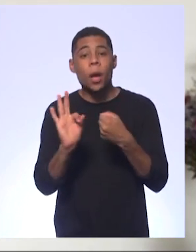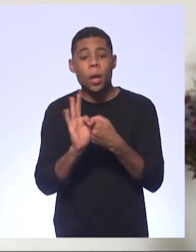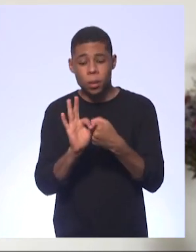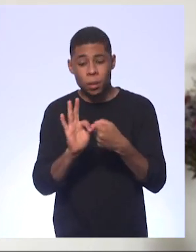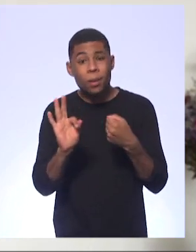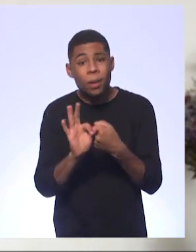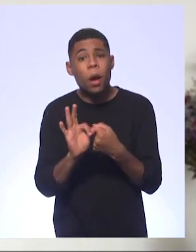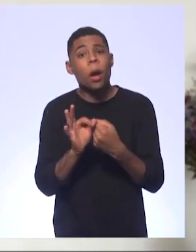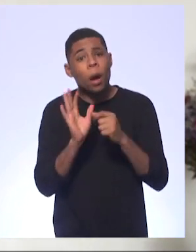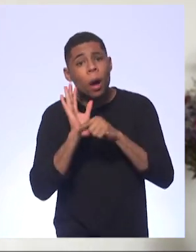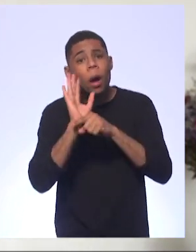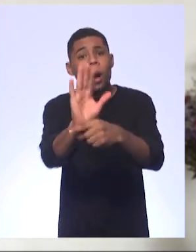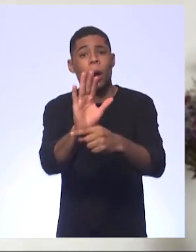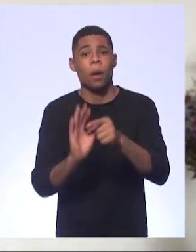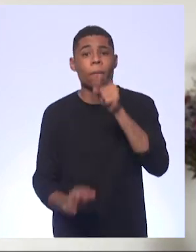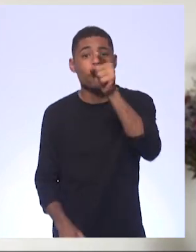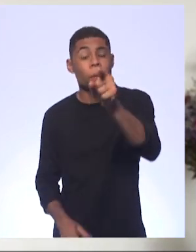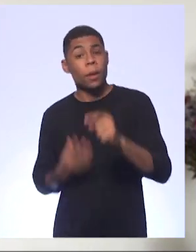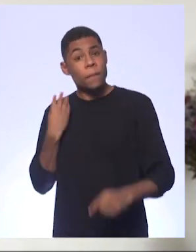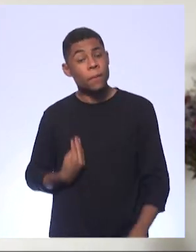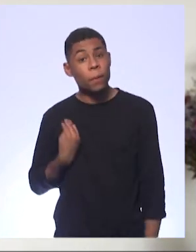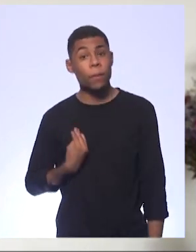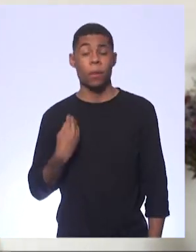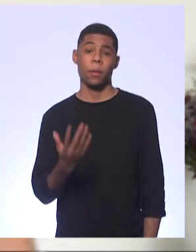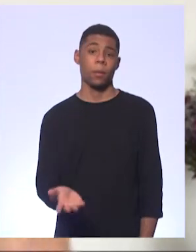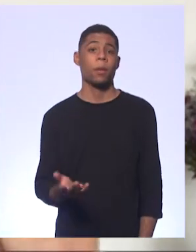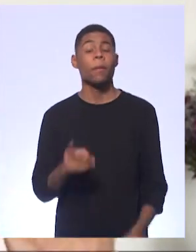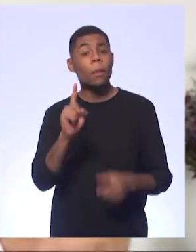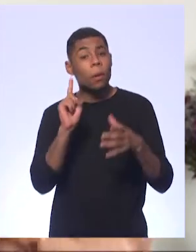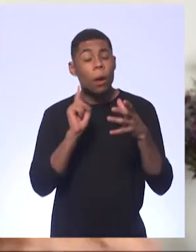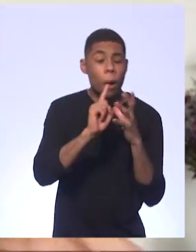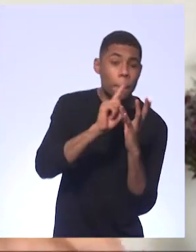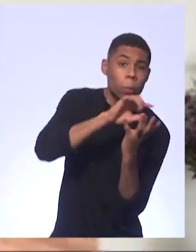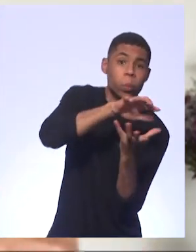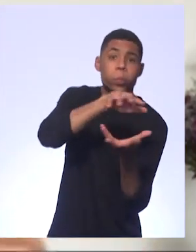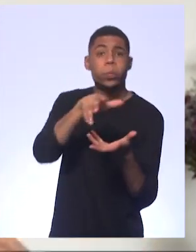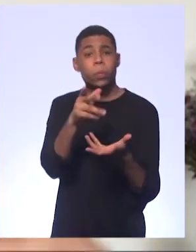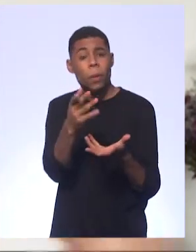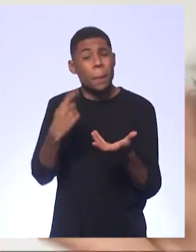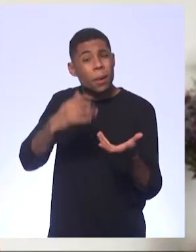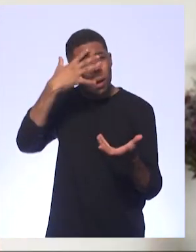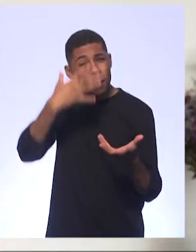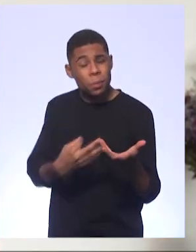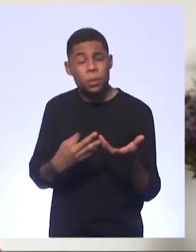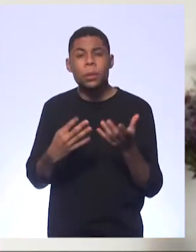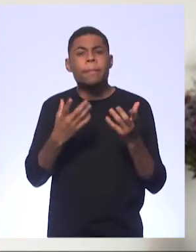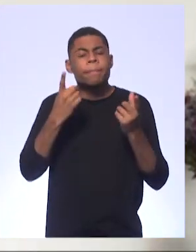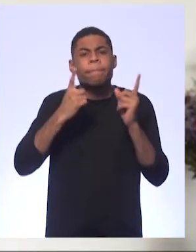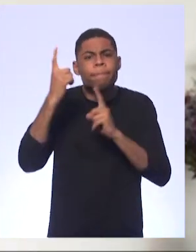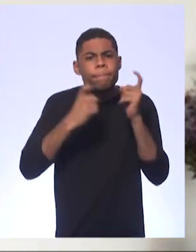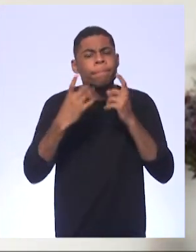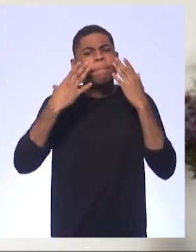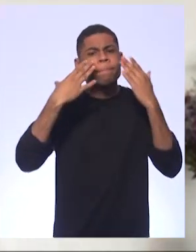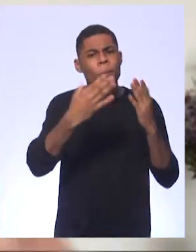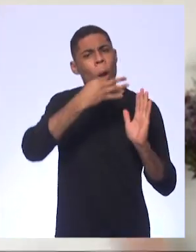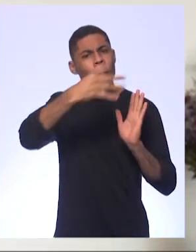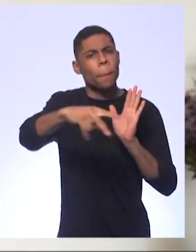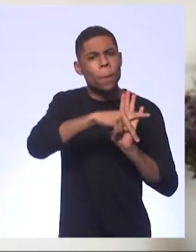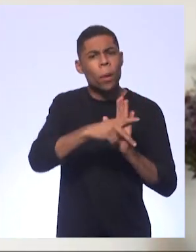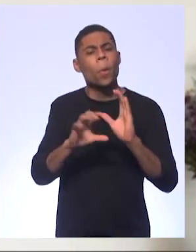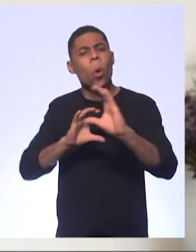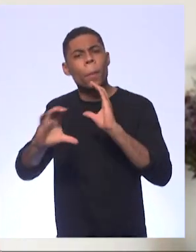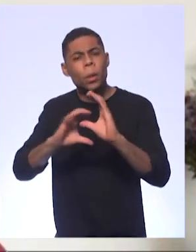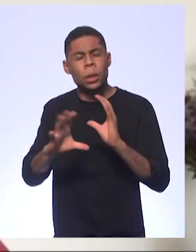nos ajudam a estar no mundo. É a nossa capacidade da linguagem, de compreensão, de expressão, de comunicação,